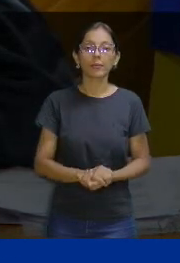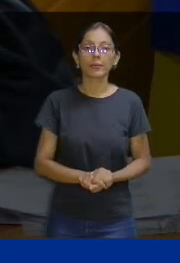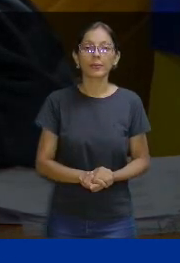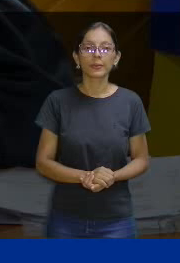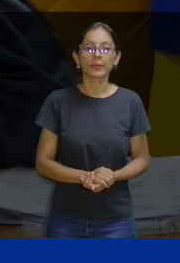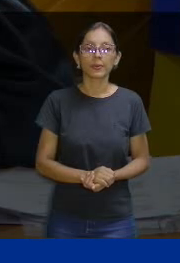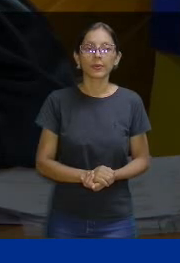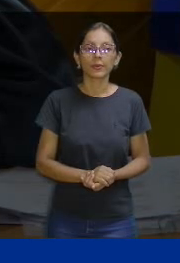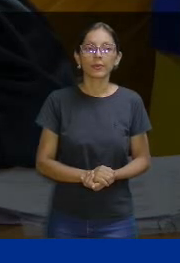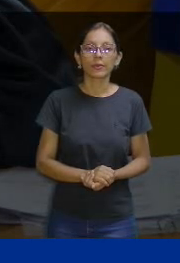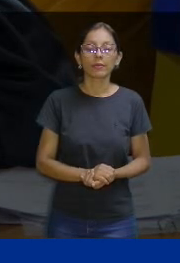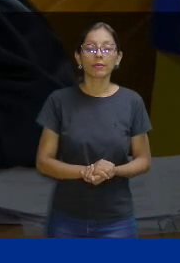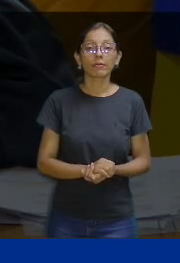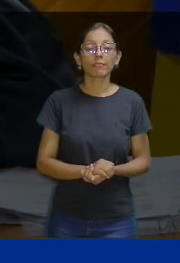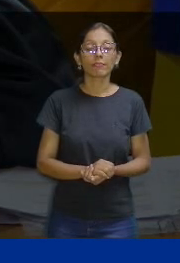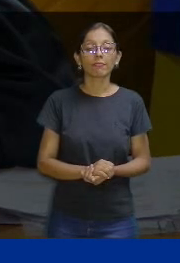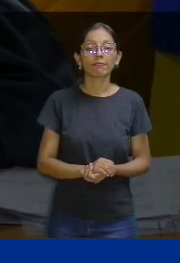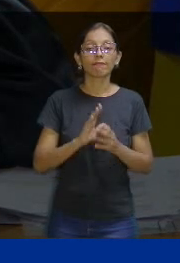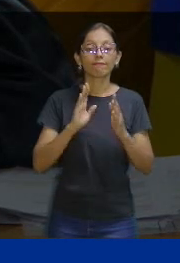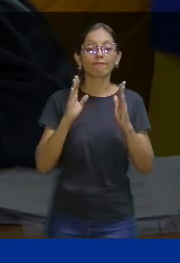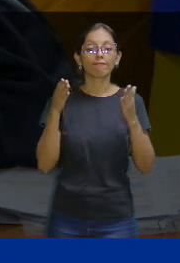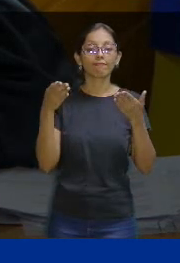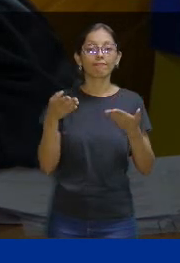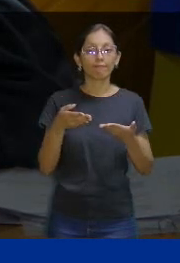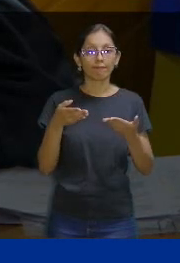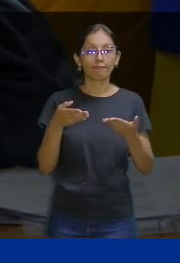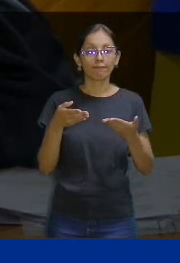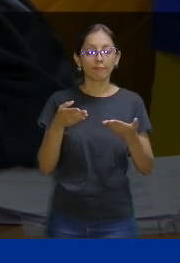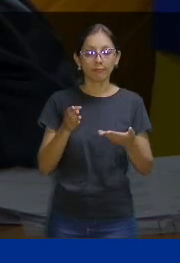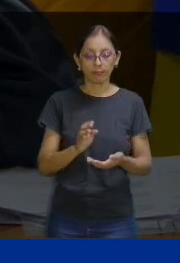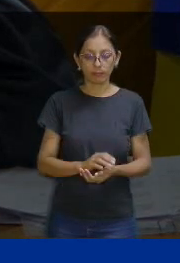23.607/2019, especialmente com recurso do